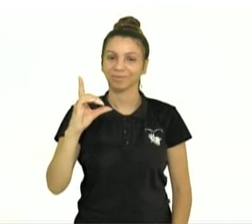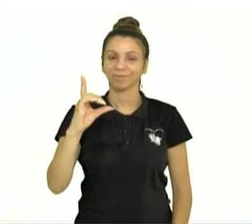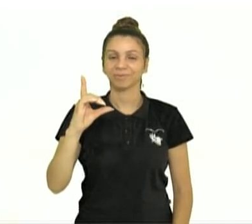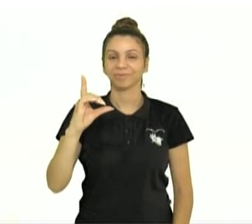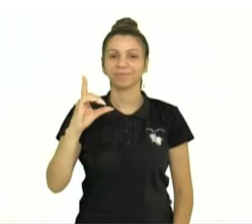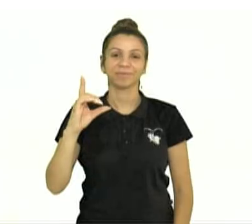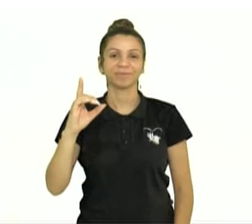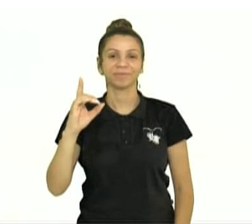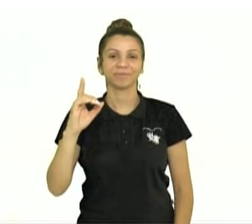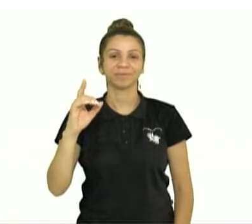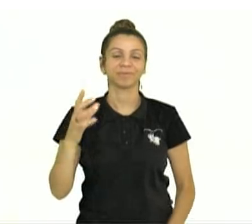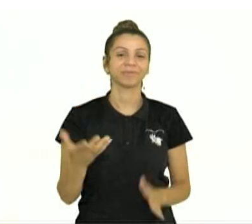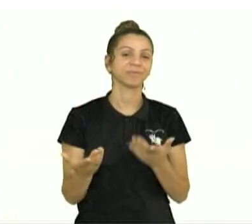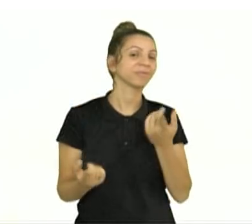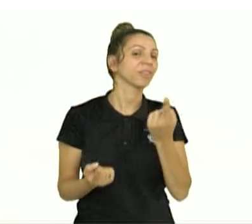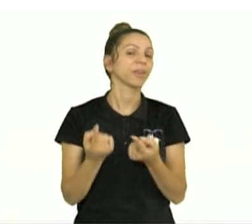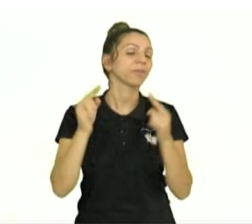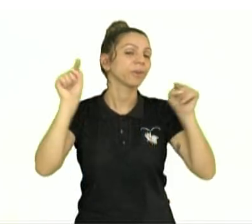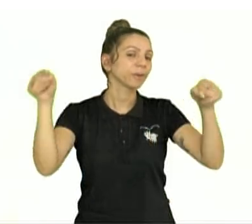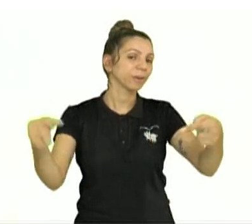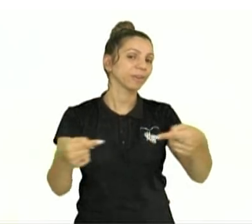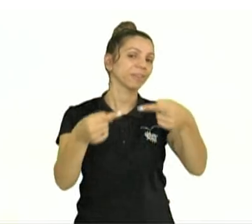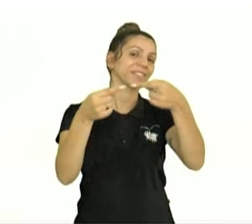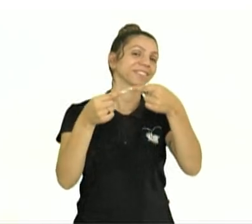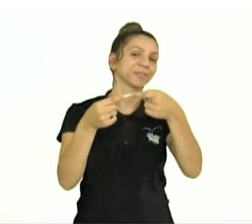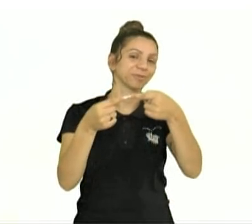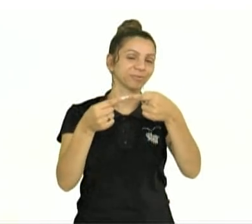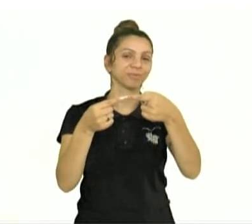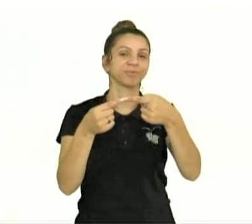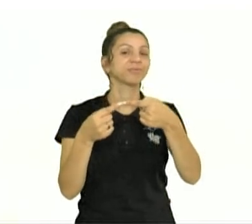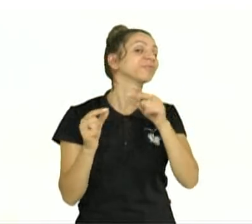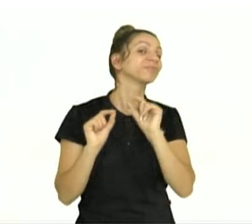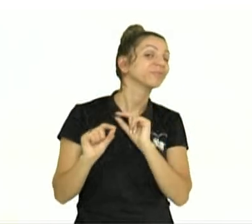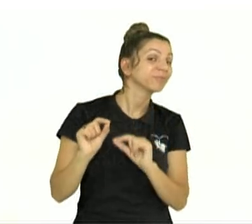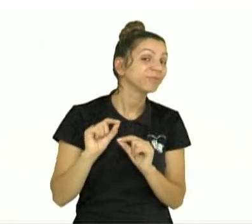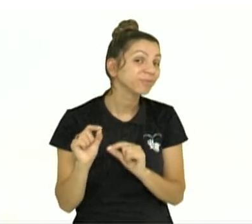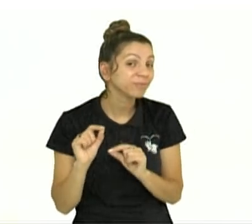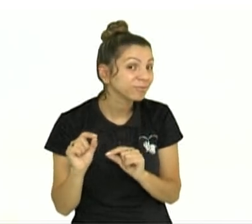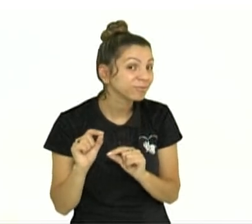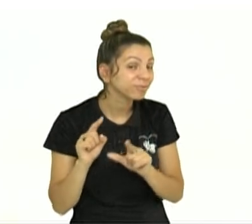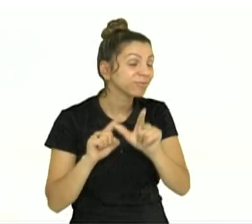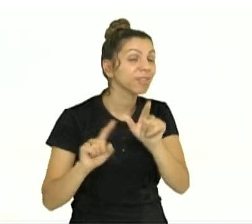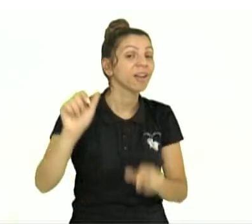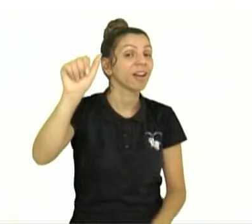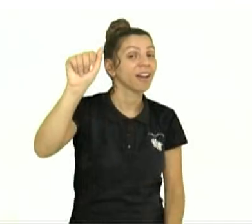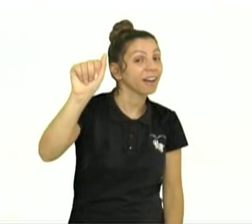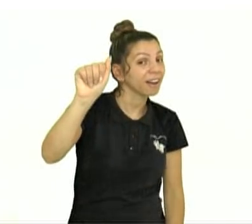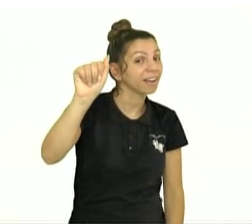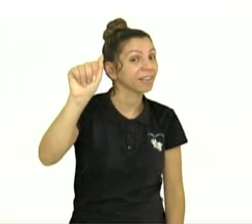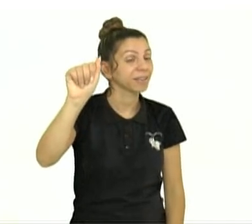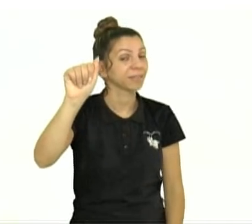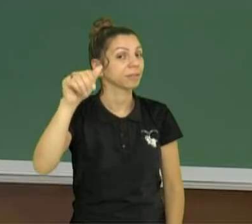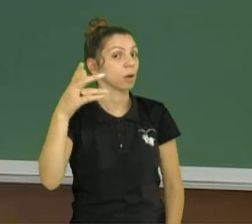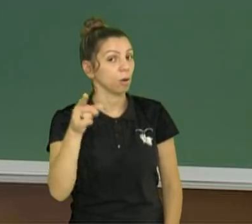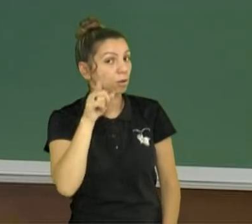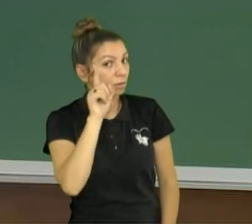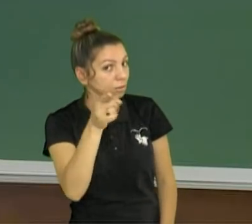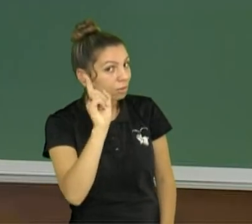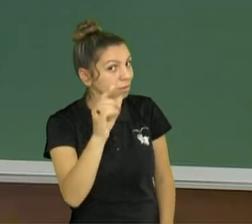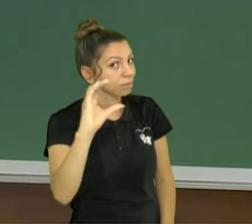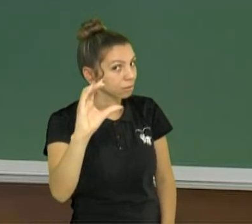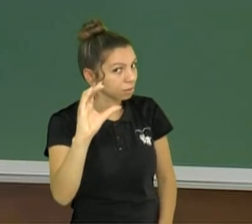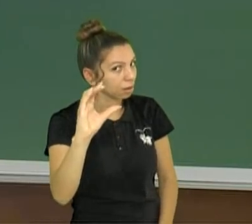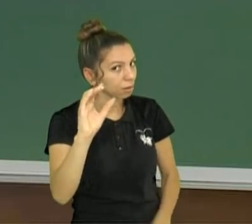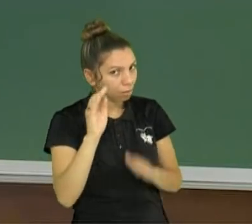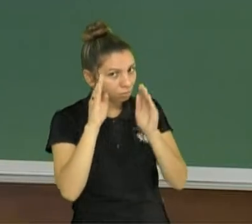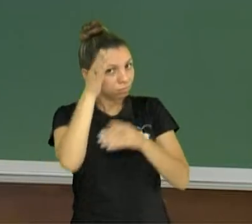Ou letra D, entre a lei e a ordem. Letra A, qual que é a galerinha do oitavo ano? Letra A, se vocês me colocarem assim, vocês vão ver. Eu